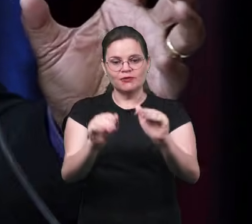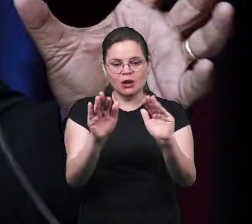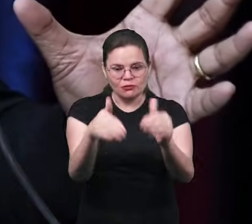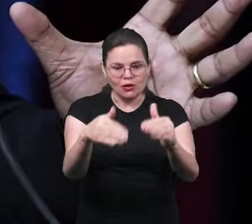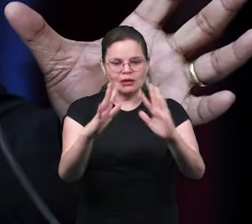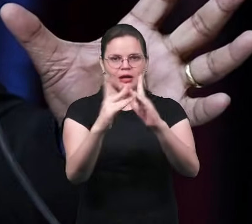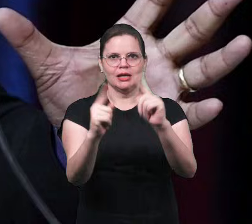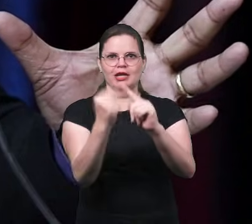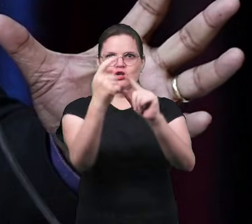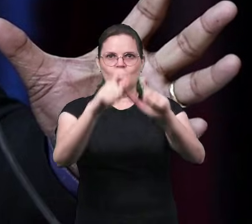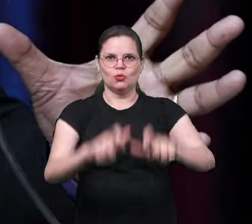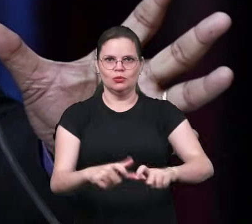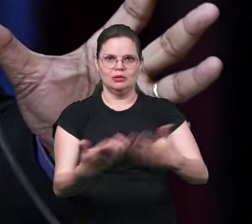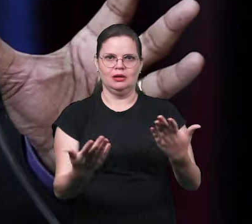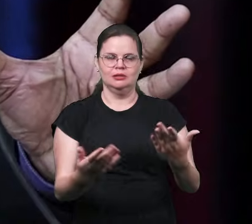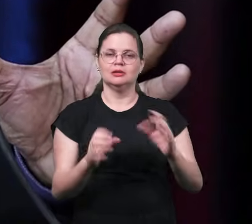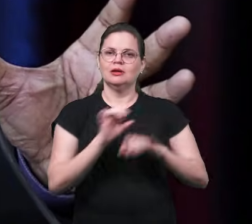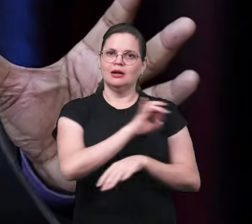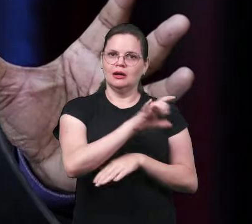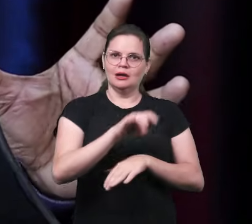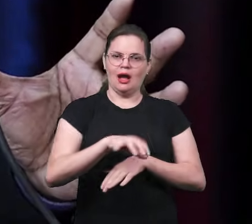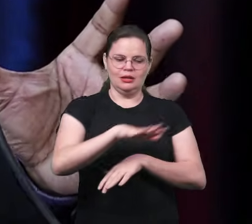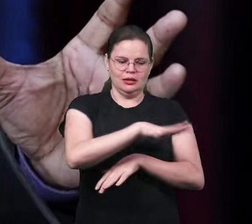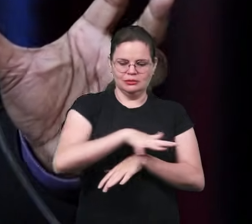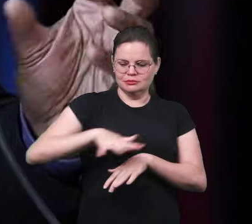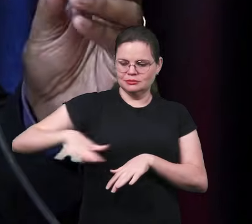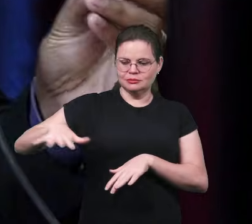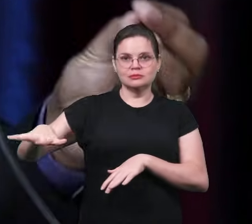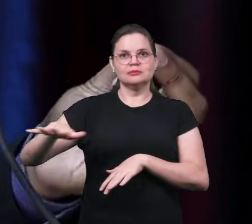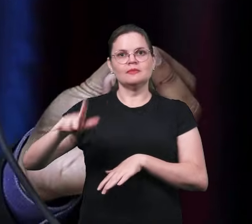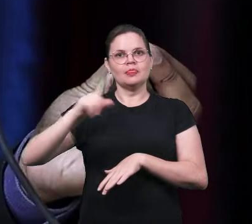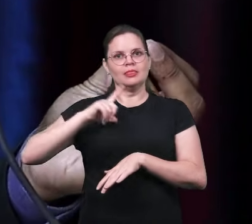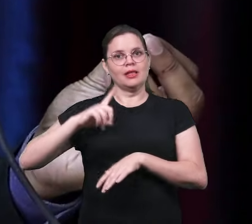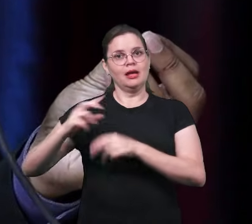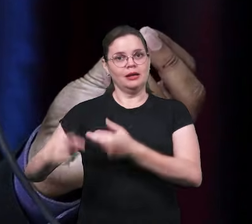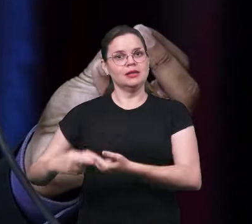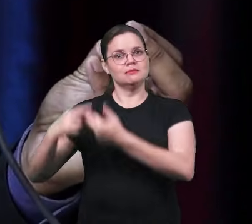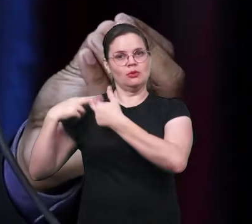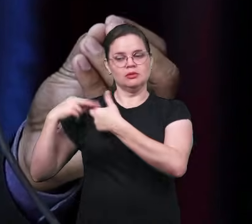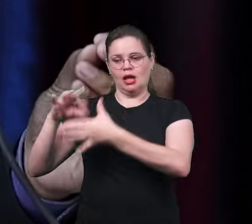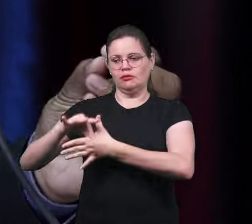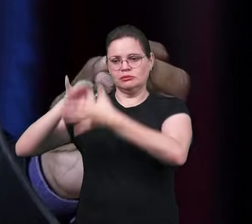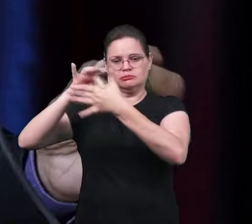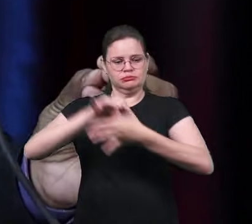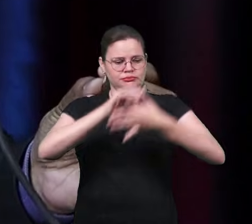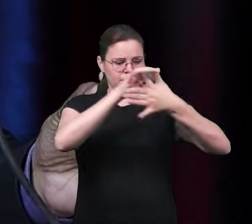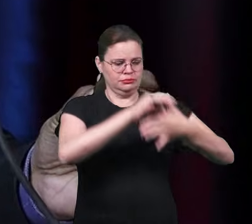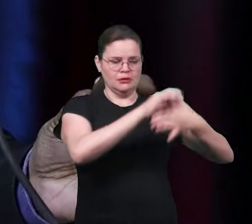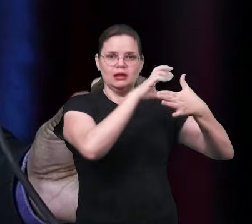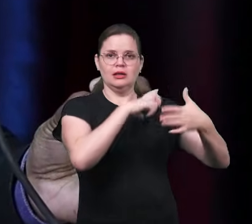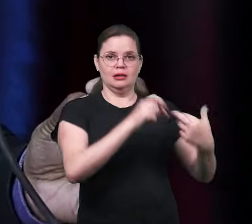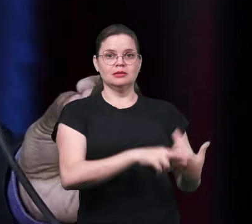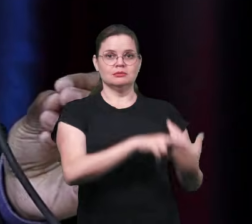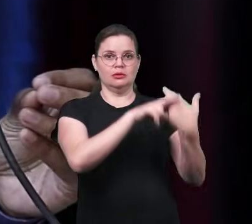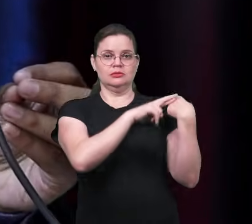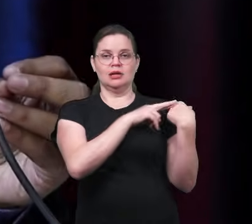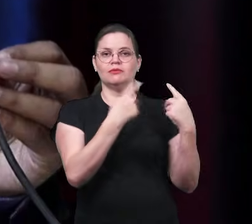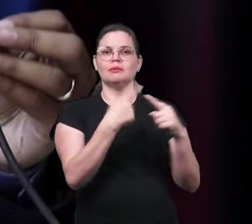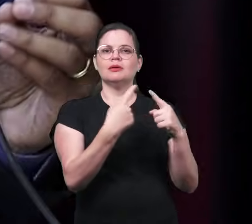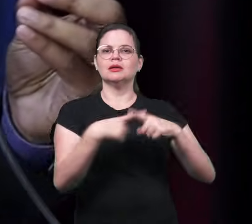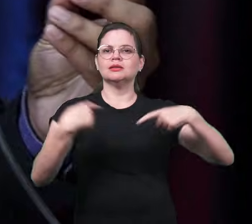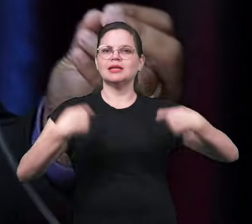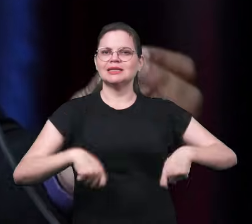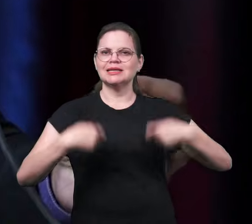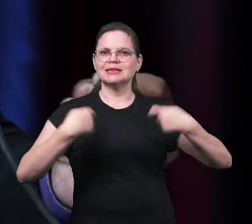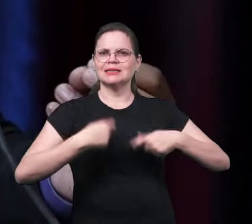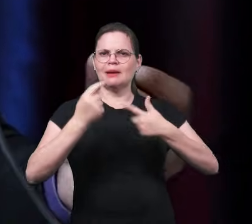cada região, cada uma dessas partes tem os responsáveis, porque à medida das